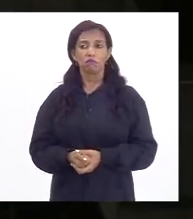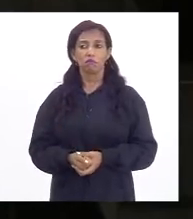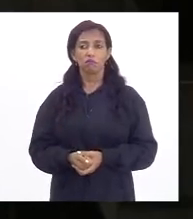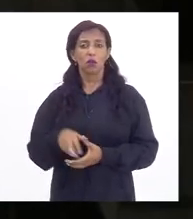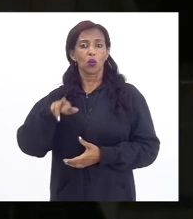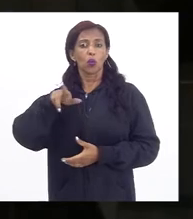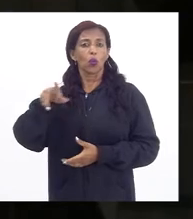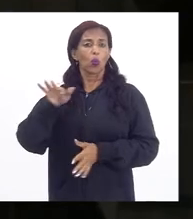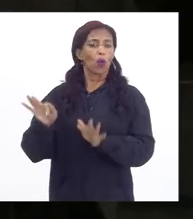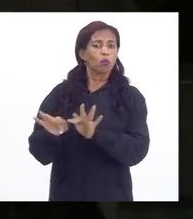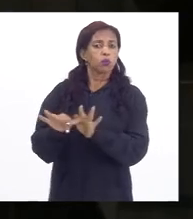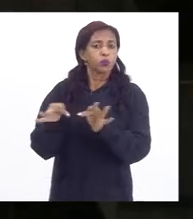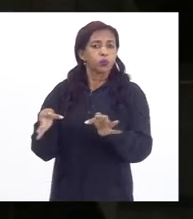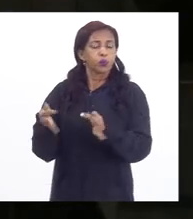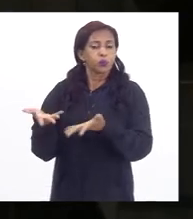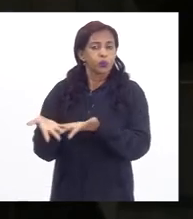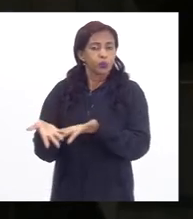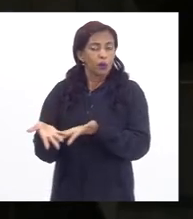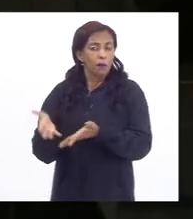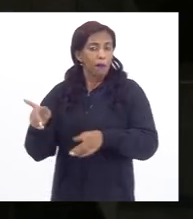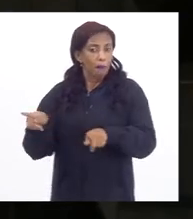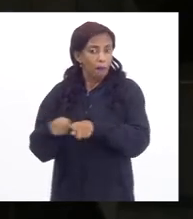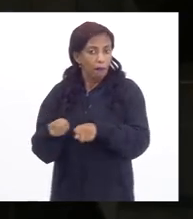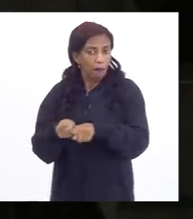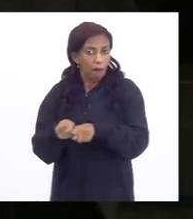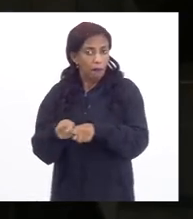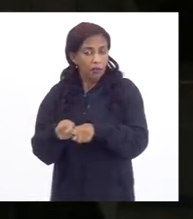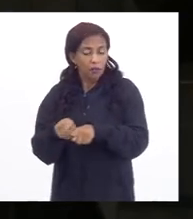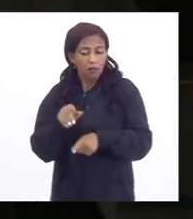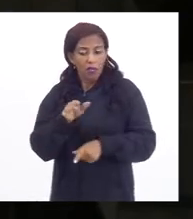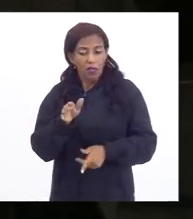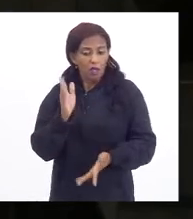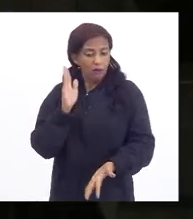não apenas consultivo, mas ficcional.